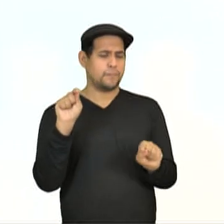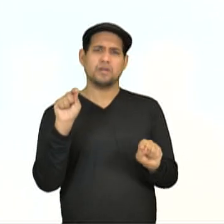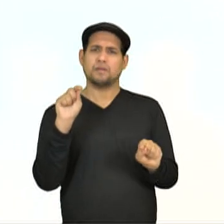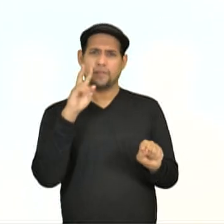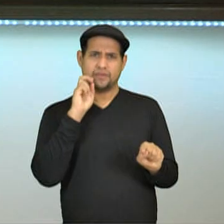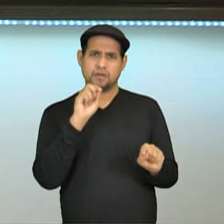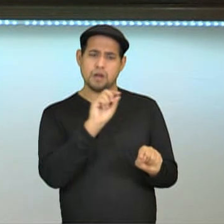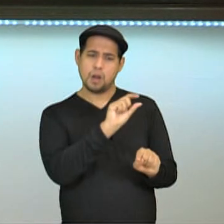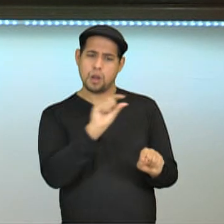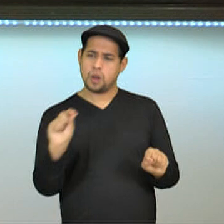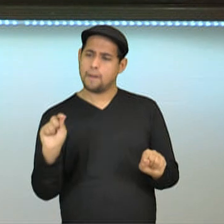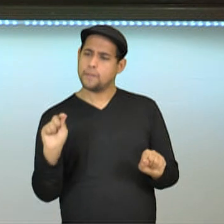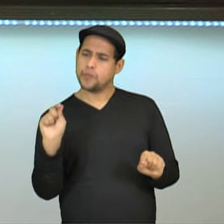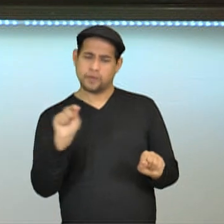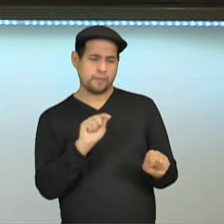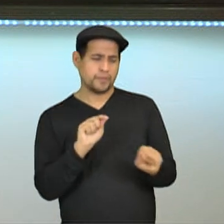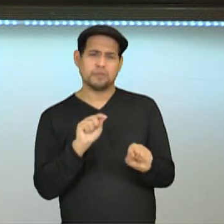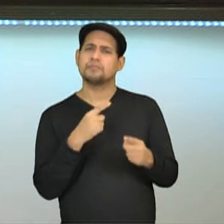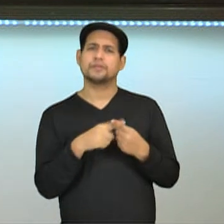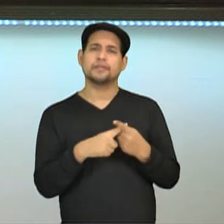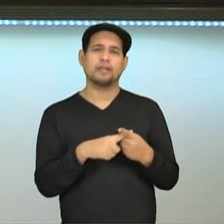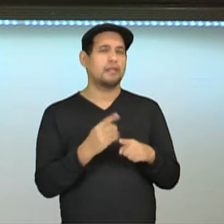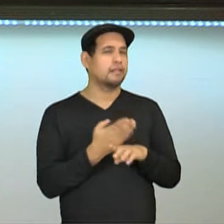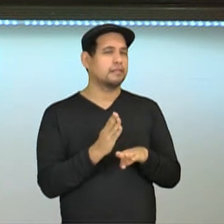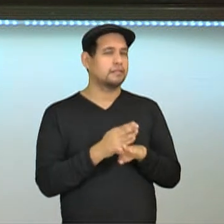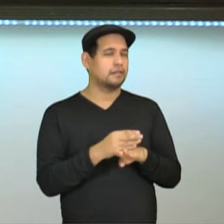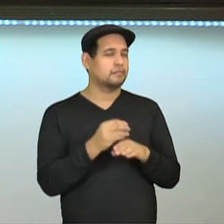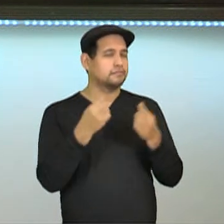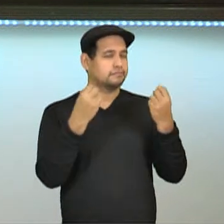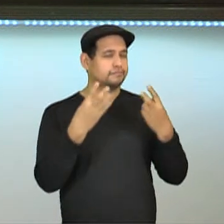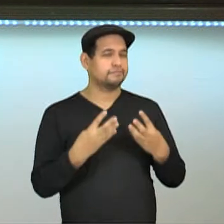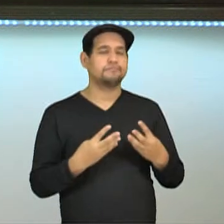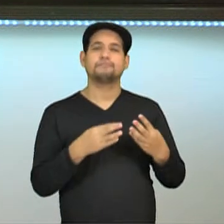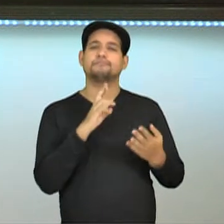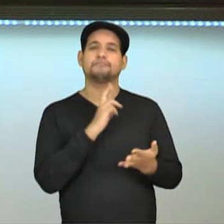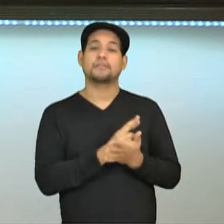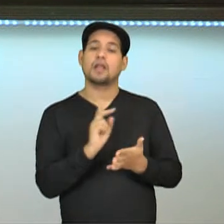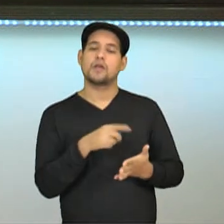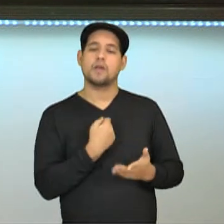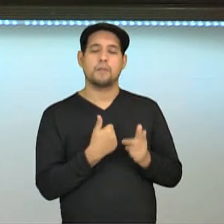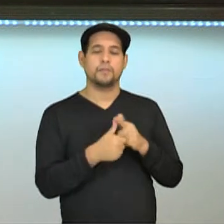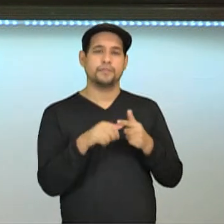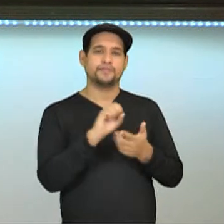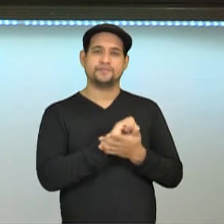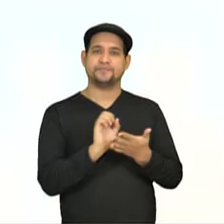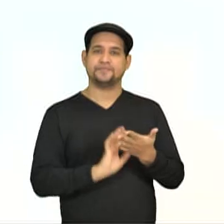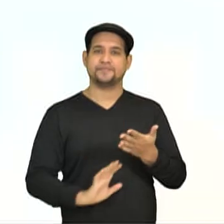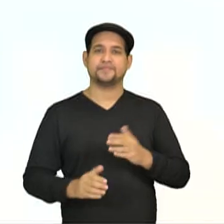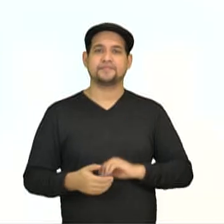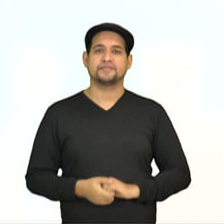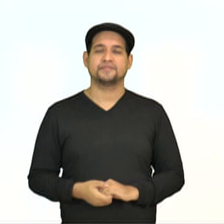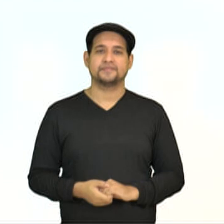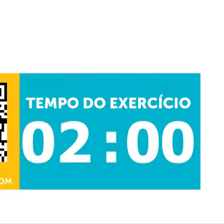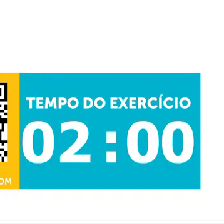pergunta fácil, pessoal. Um tempo para vocês treinar a habilidade escrita respondendo a nossa primeira atividade.